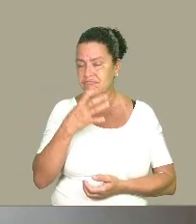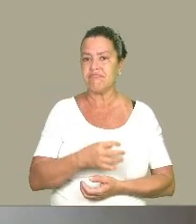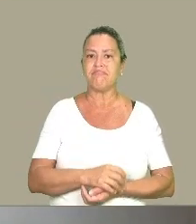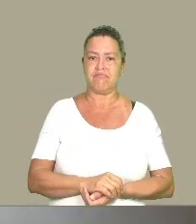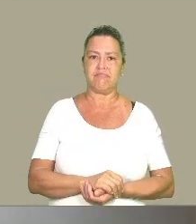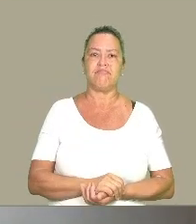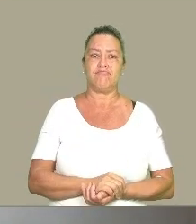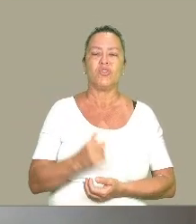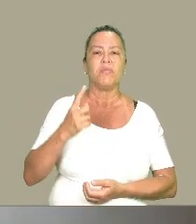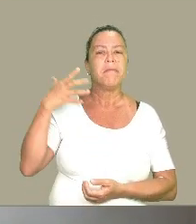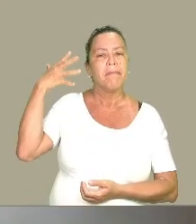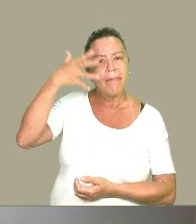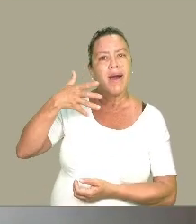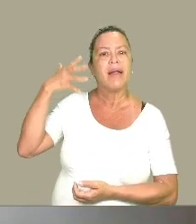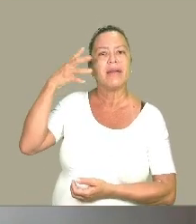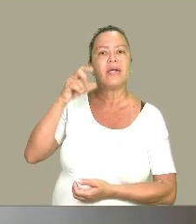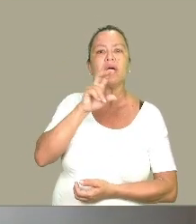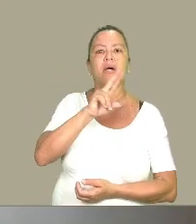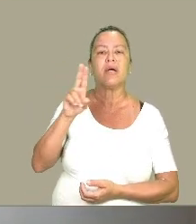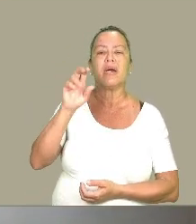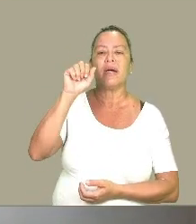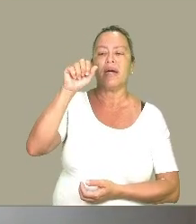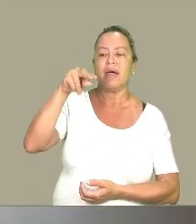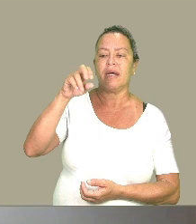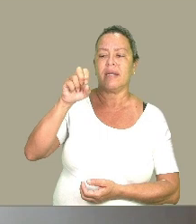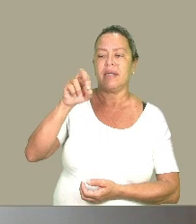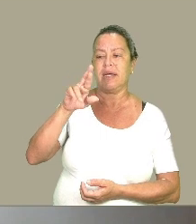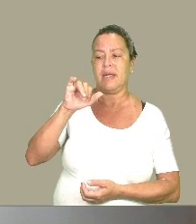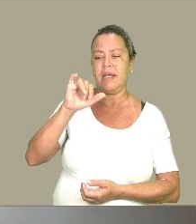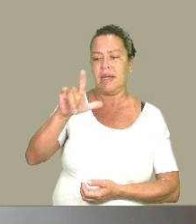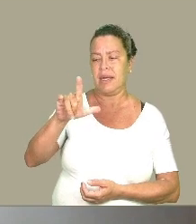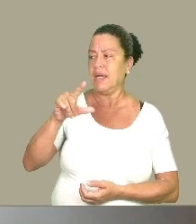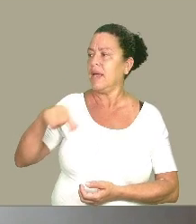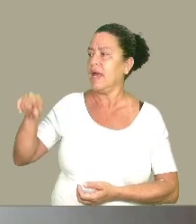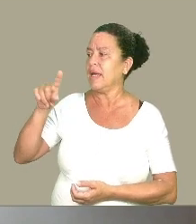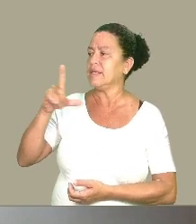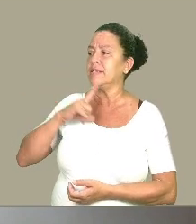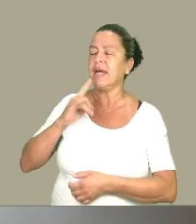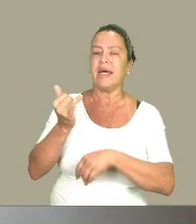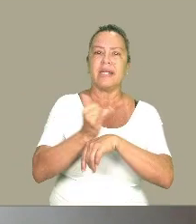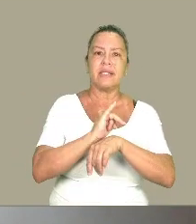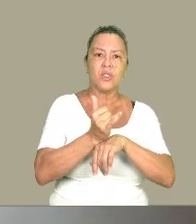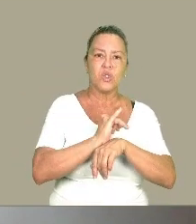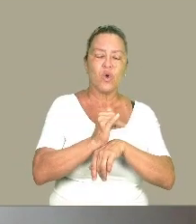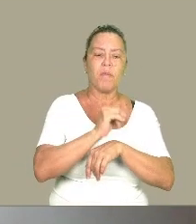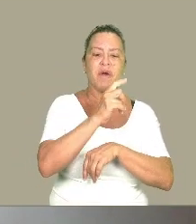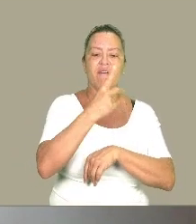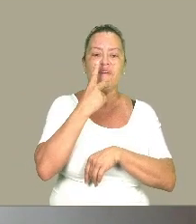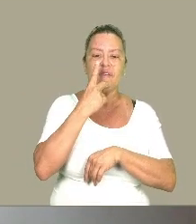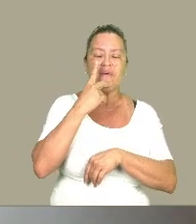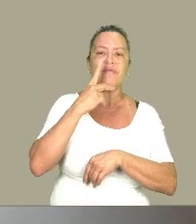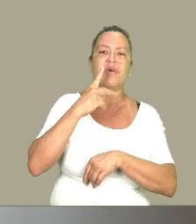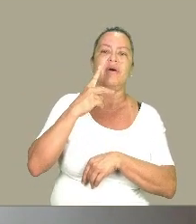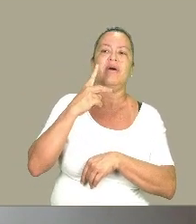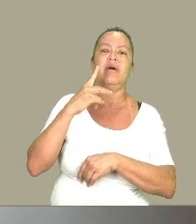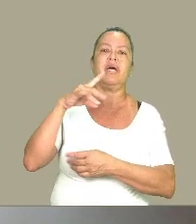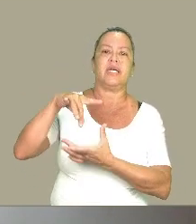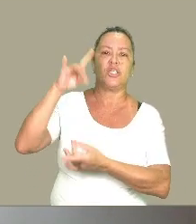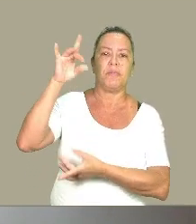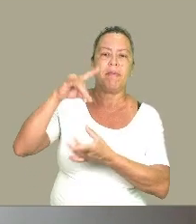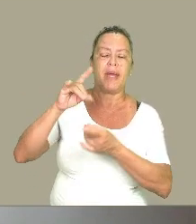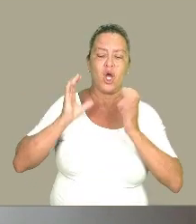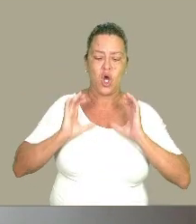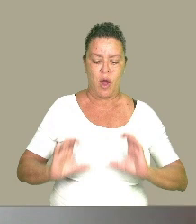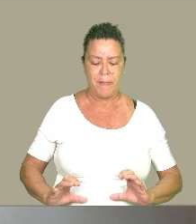uma palestrante chamada Ana Ariel, que é uma pessoa que tem um canal no YouTube, que fala de espiritualidade, fala de